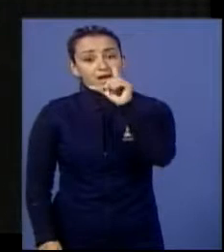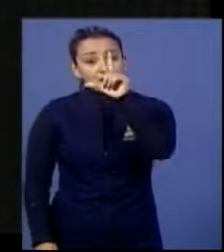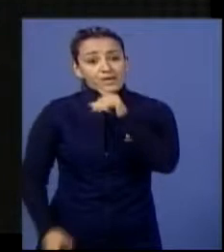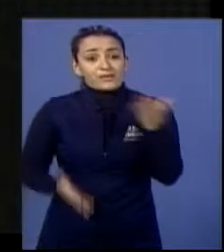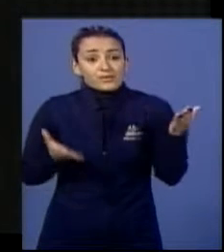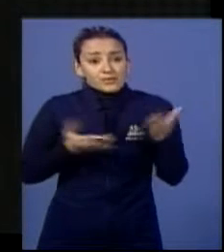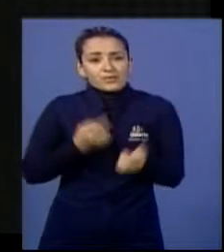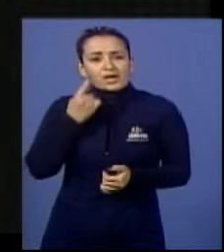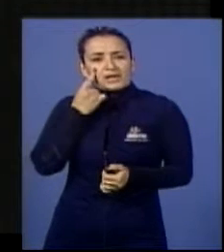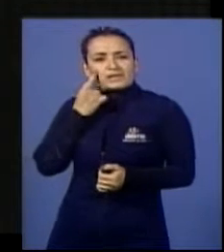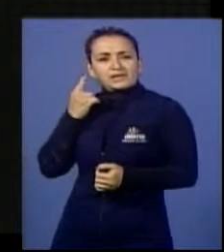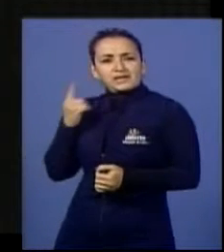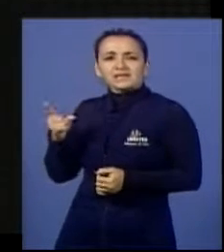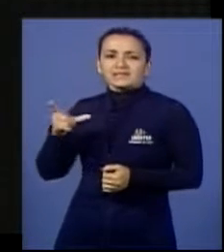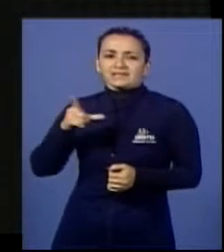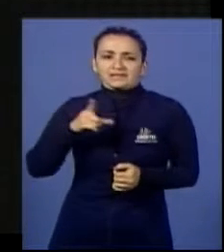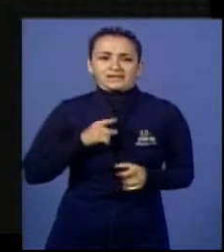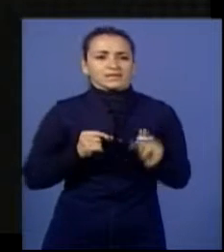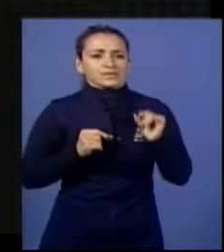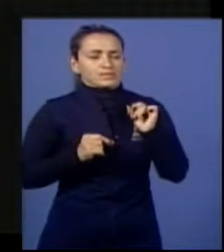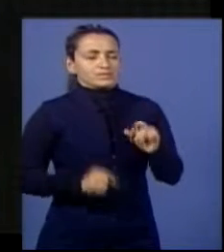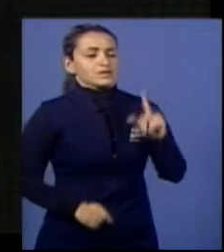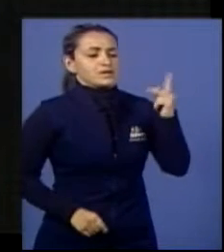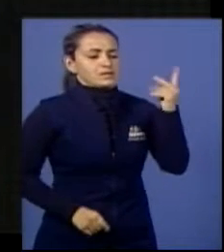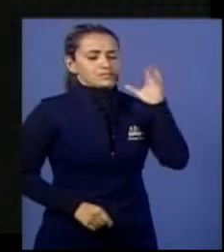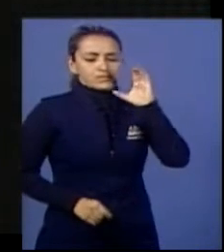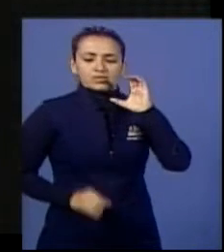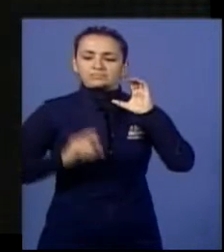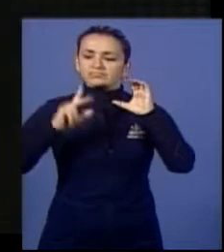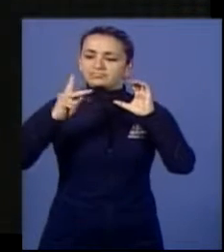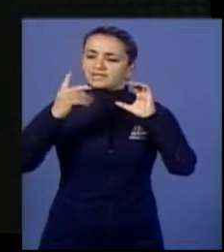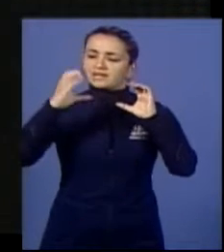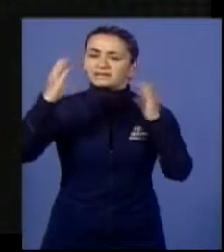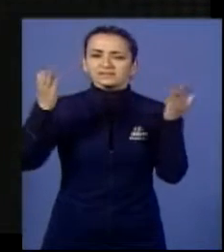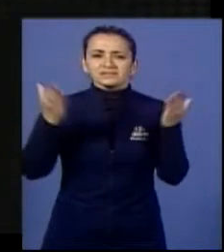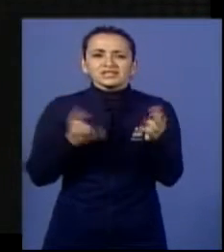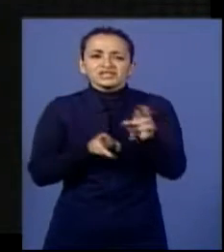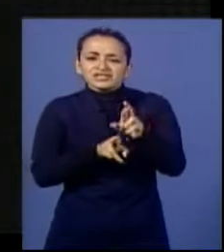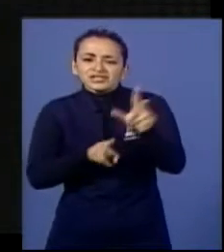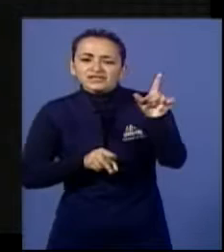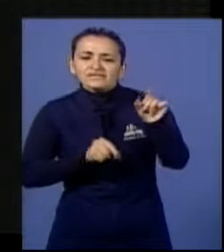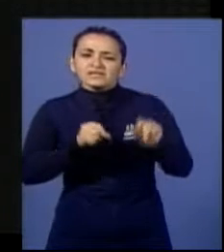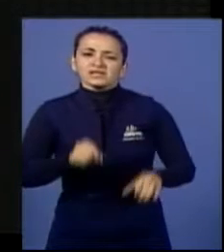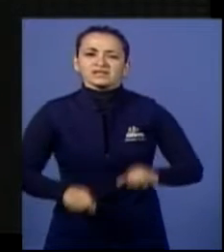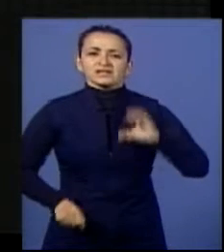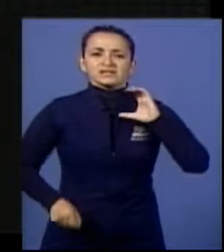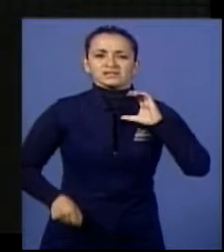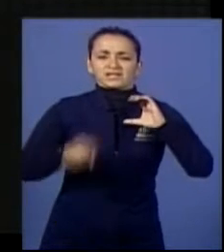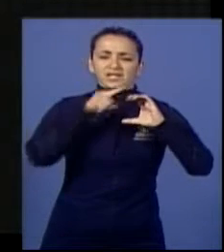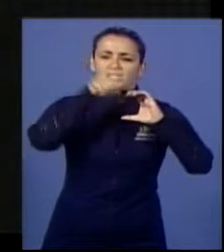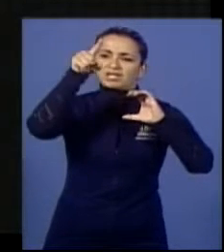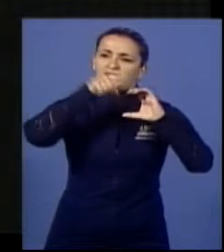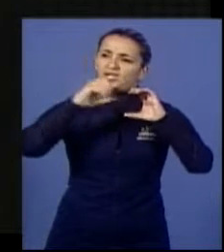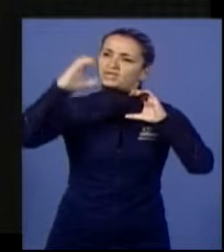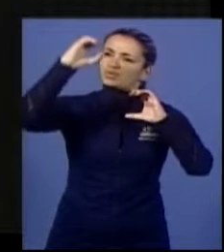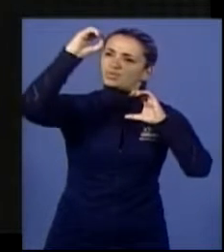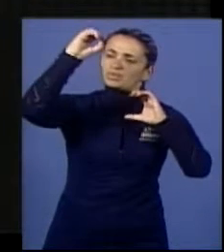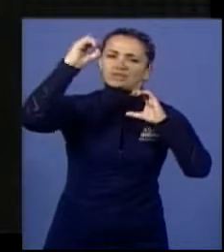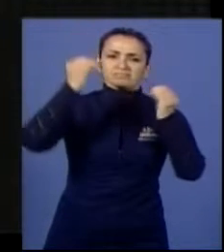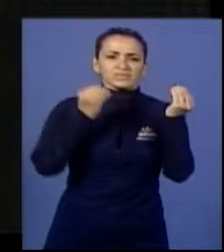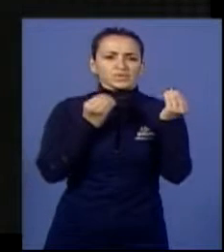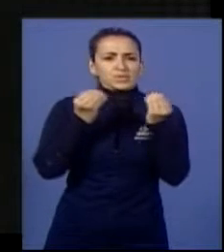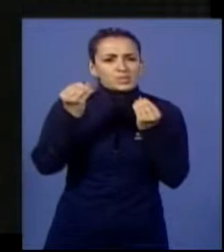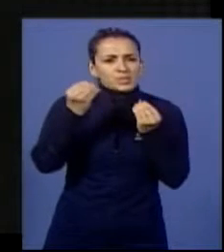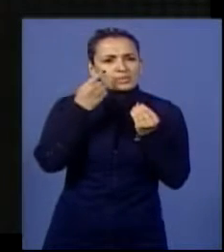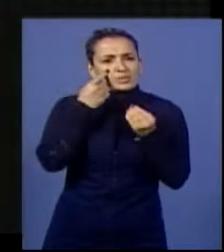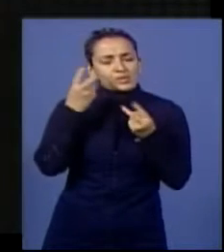tem carbono, hidrogênio, e de repente apareceu uma parte exótica aqui que vai identificar para mim a função. Esta